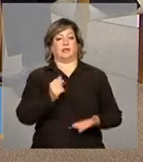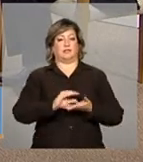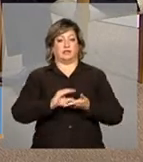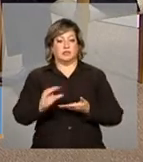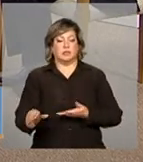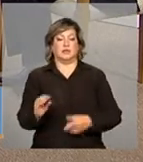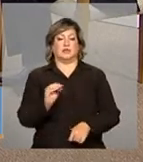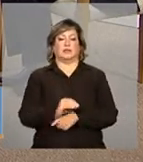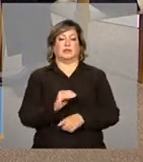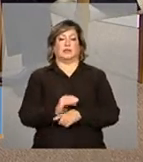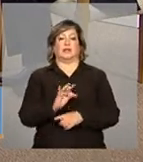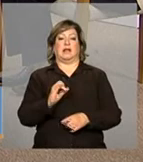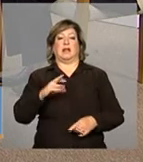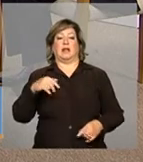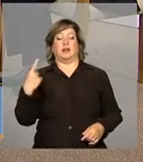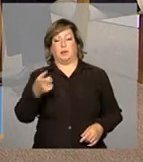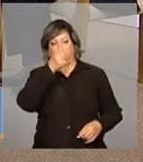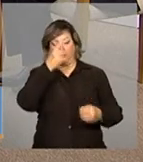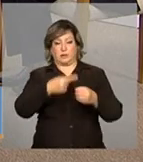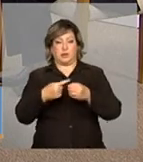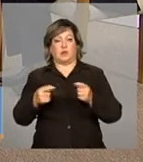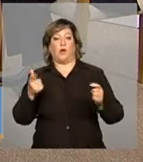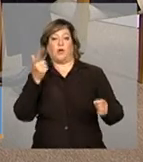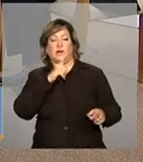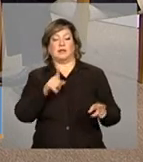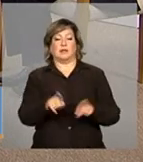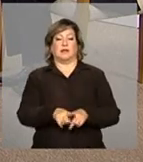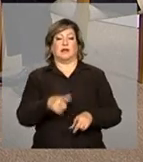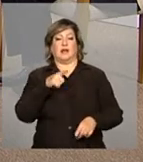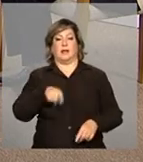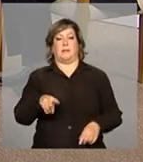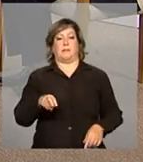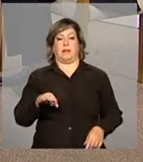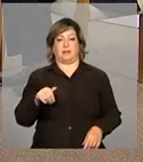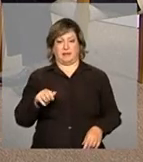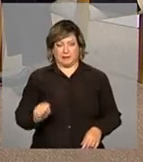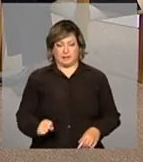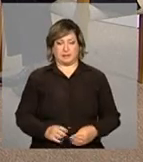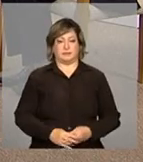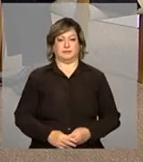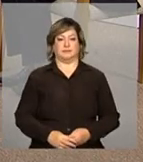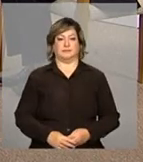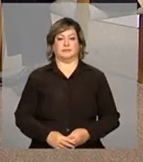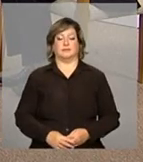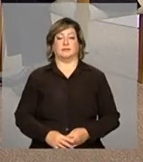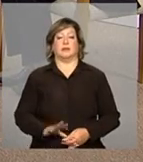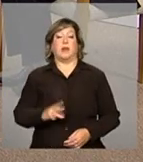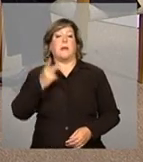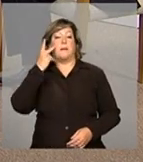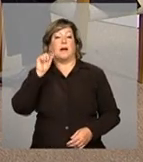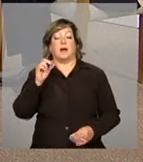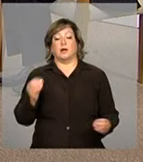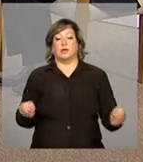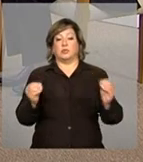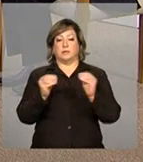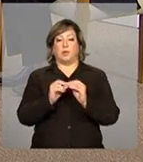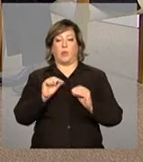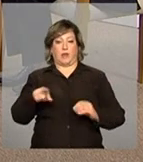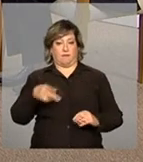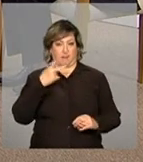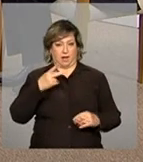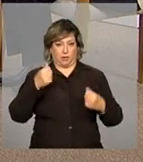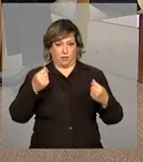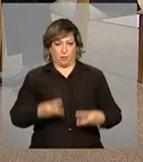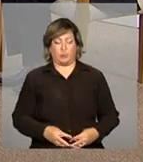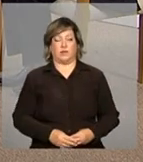Assessoria Técnica para que o município consiga também cumprir atingir essas metas fazer a sua parte lá só para complementar e que o voltas mas tá falando é